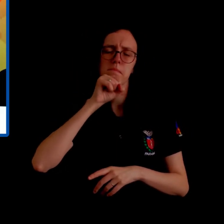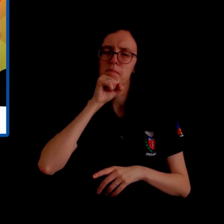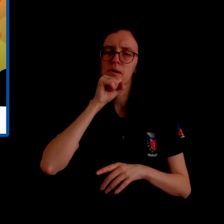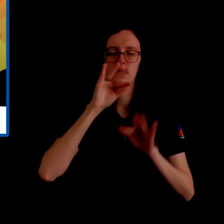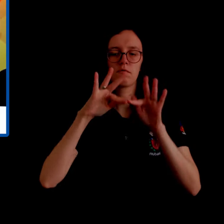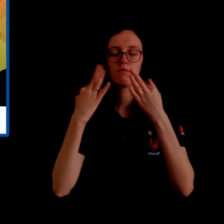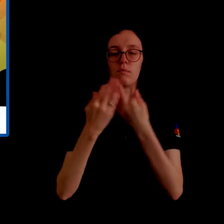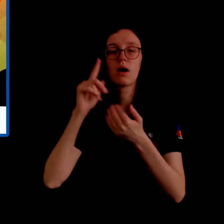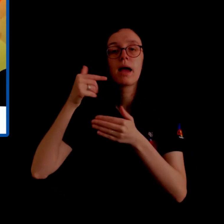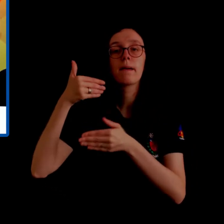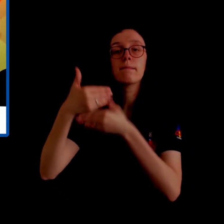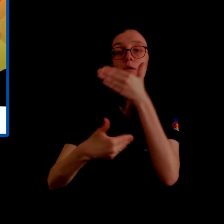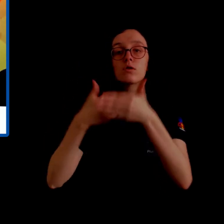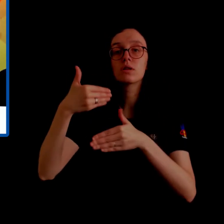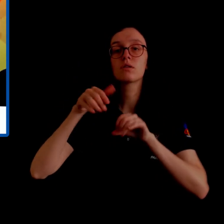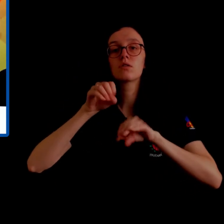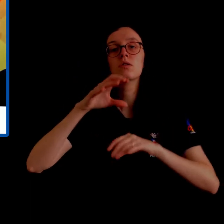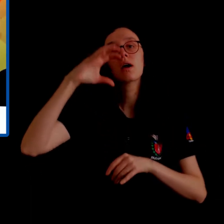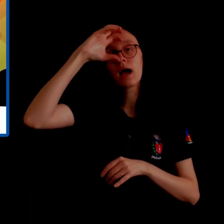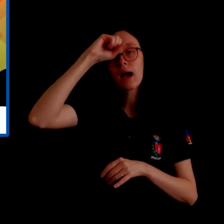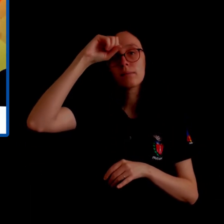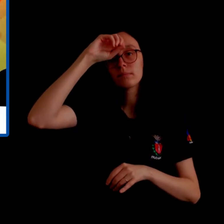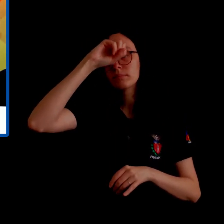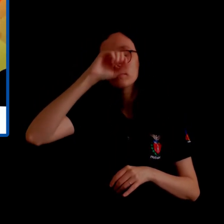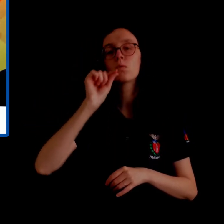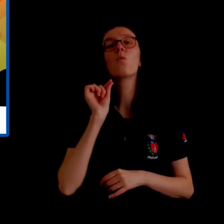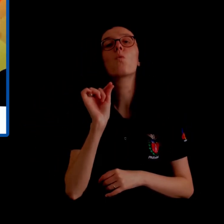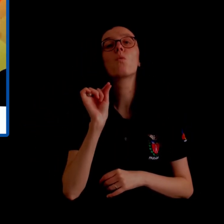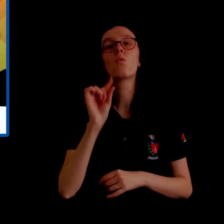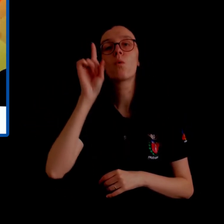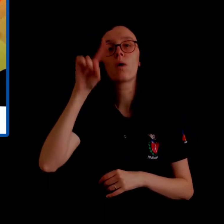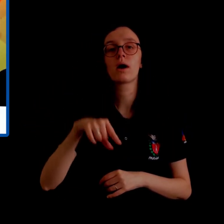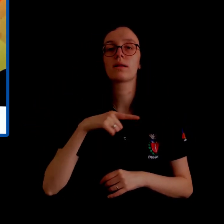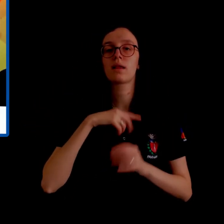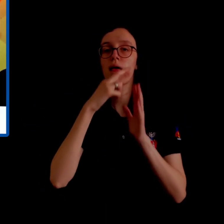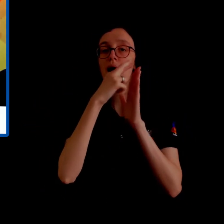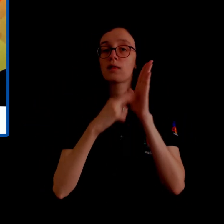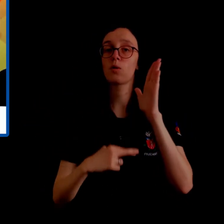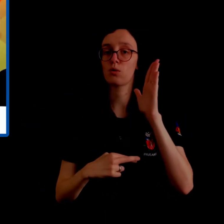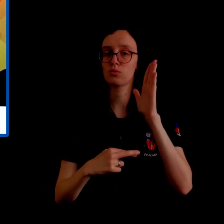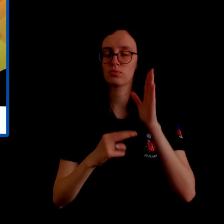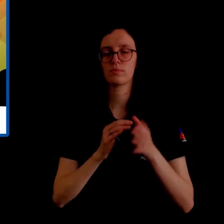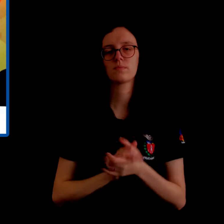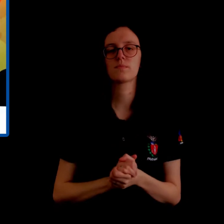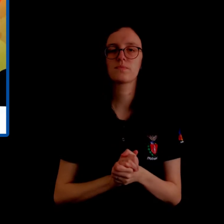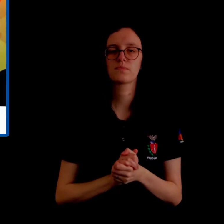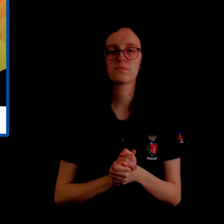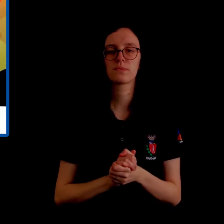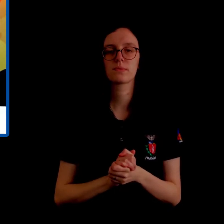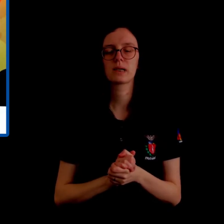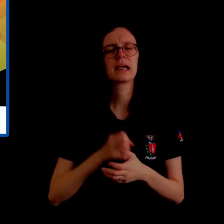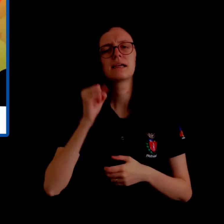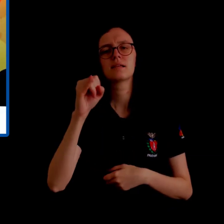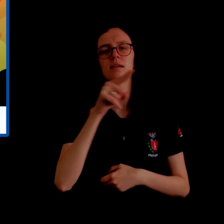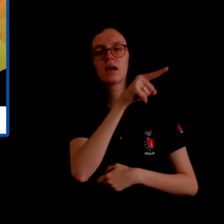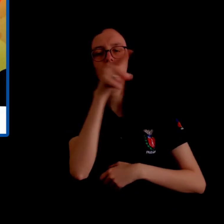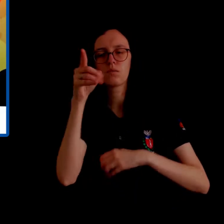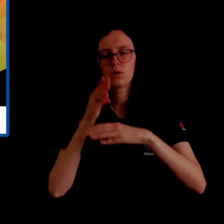no processo de ensino-aprendizagem através de relatórios. Então, se vocês acessarem